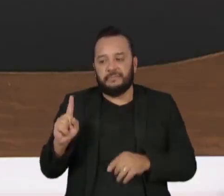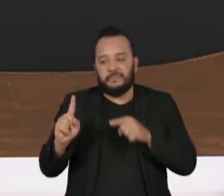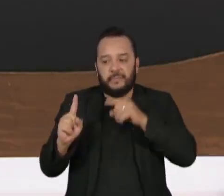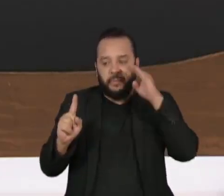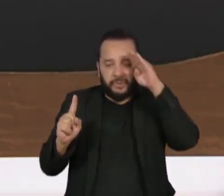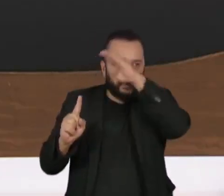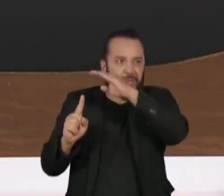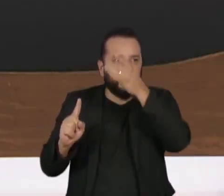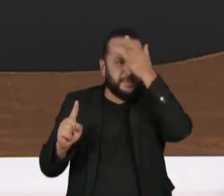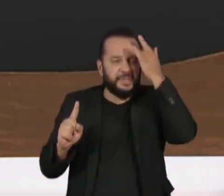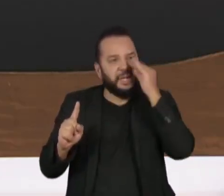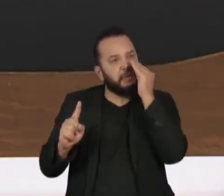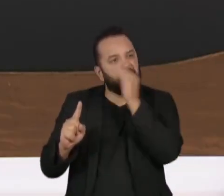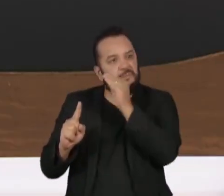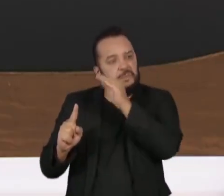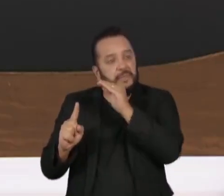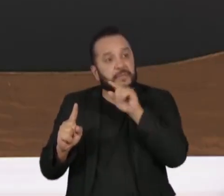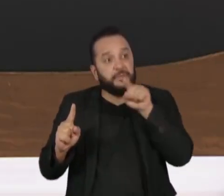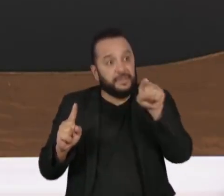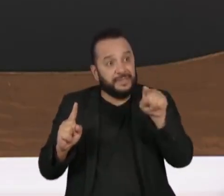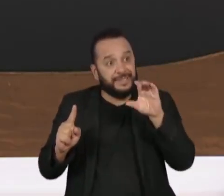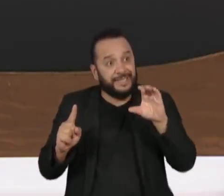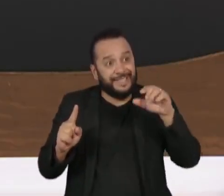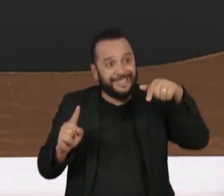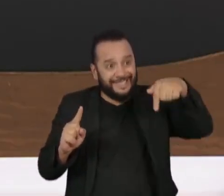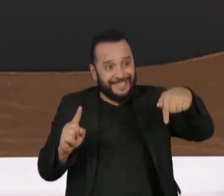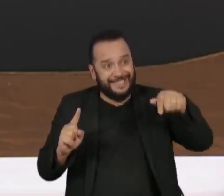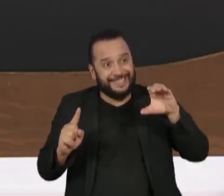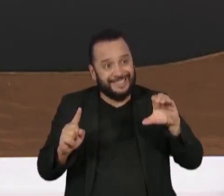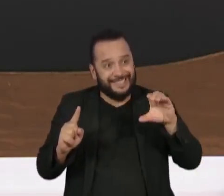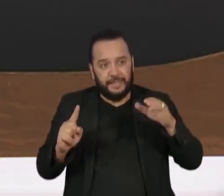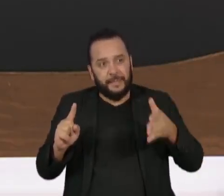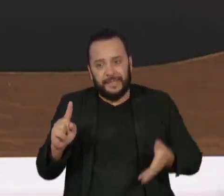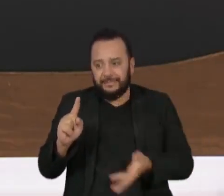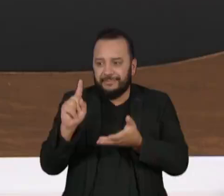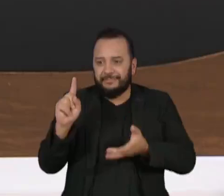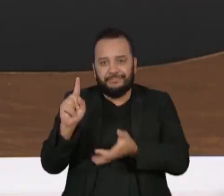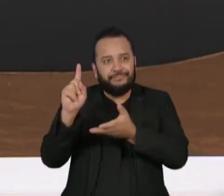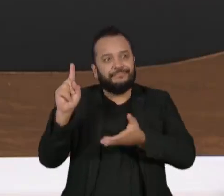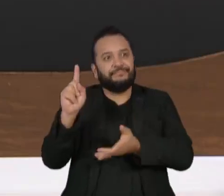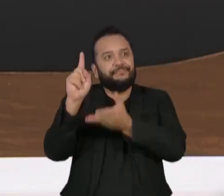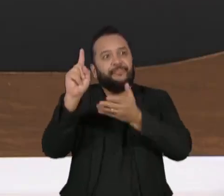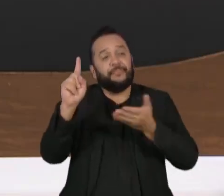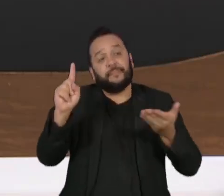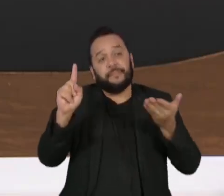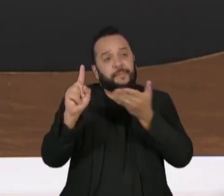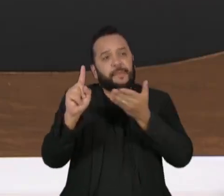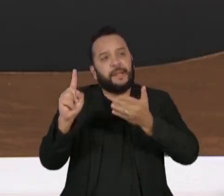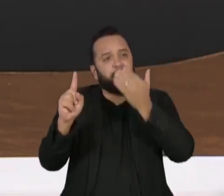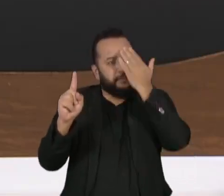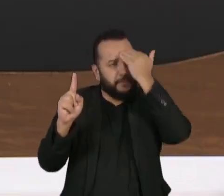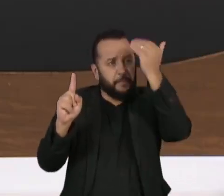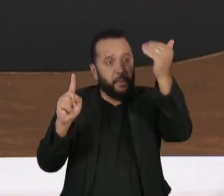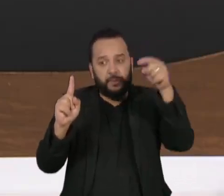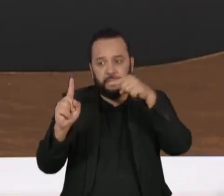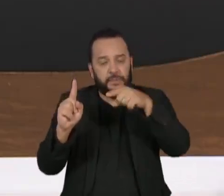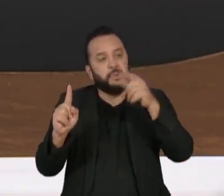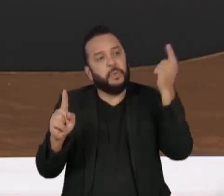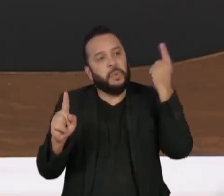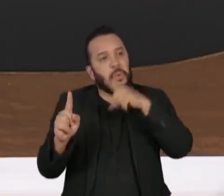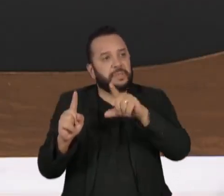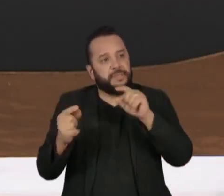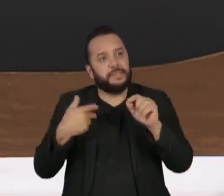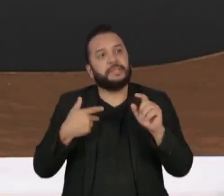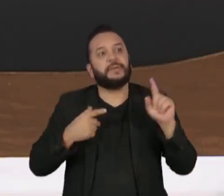parte, que ninguém levava muito a sério, e dar um cartaz, dar um status a ele que acabou levando a que ele se